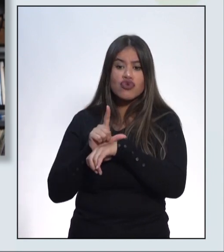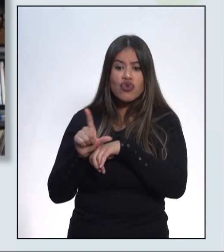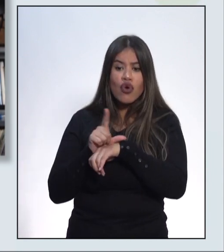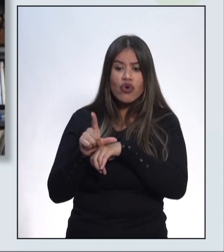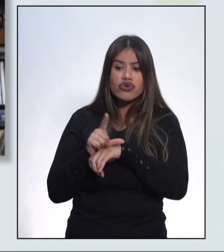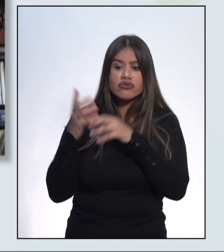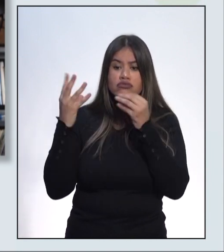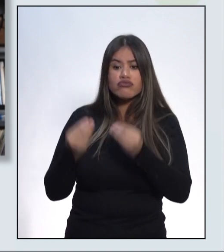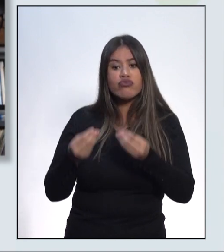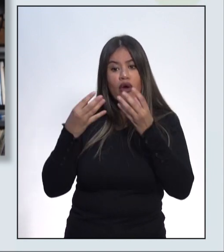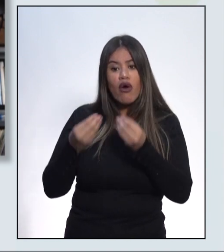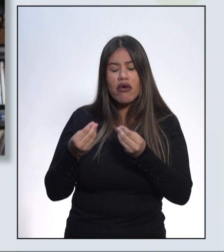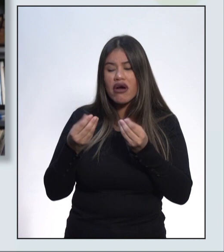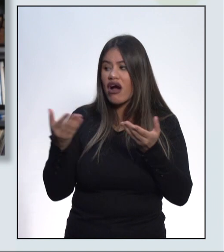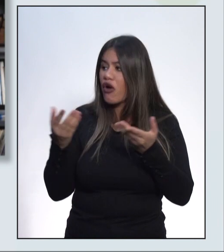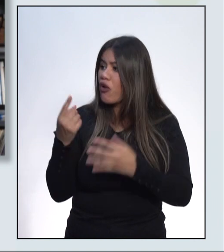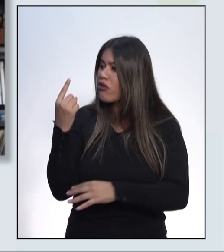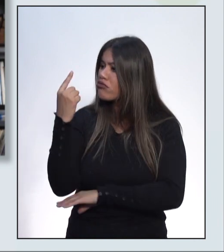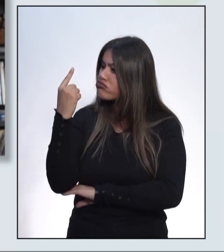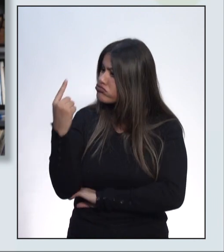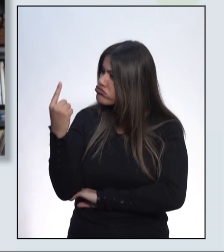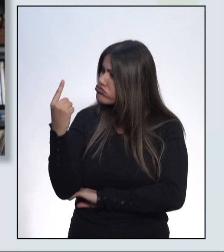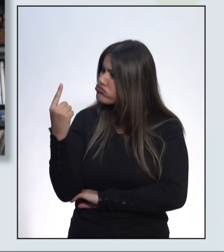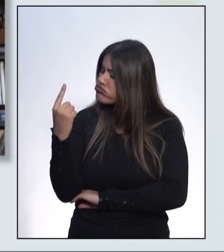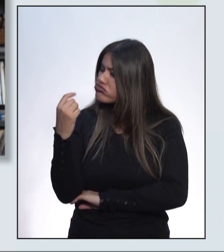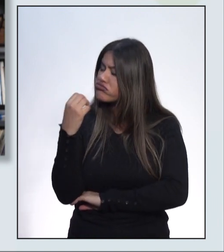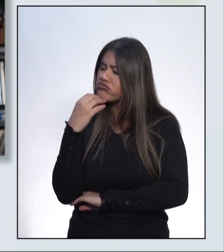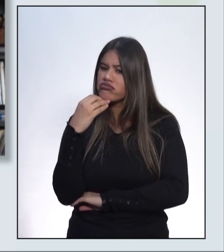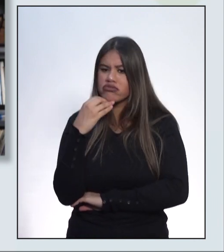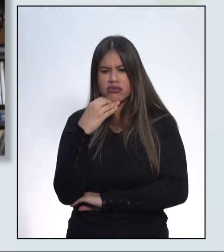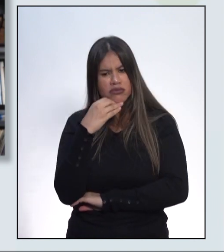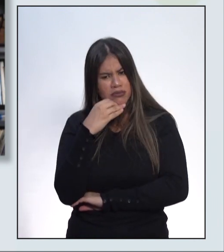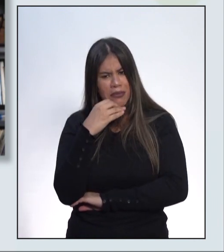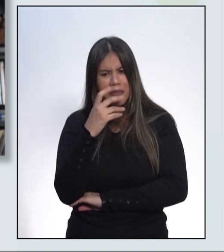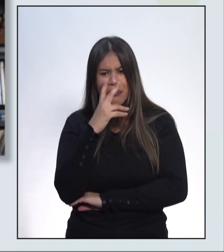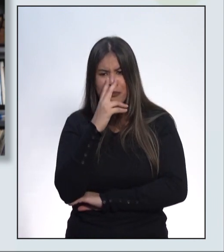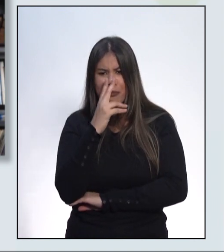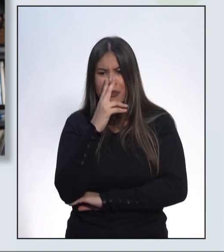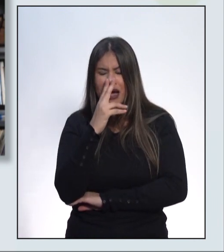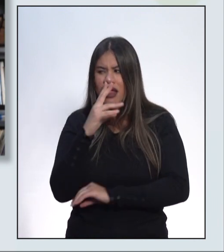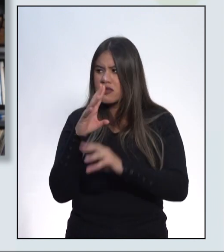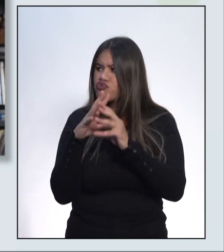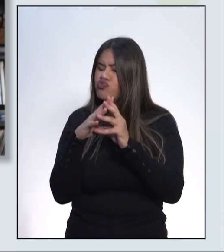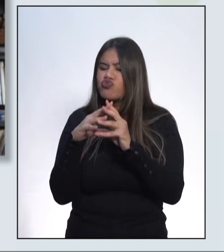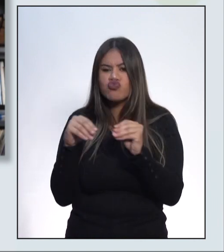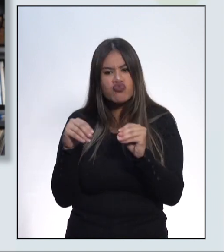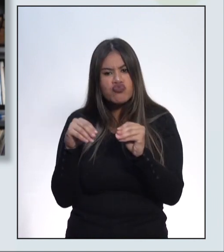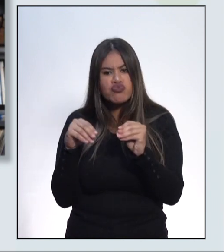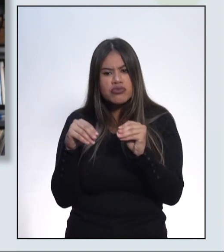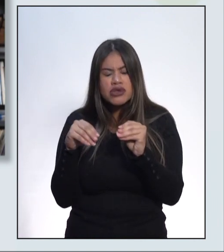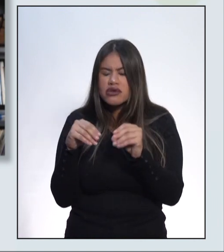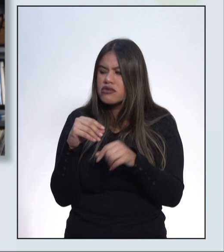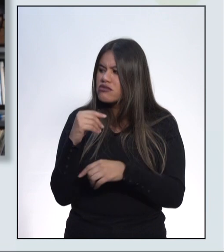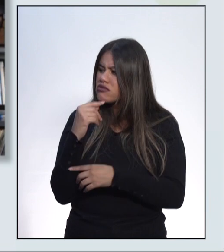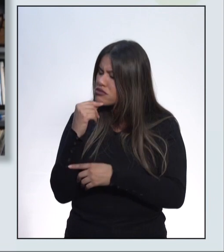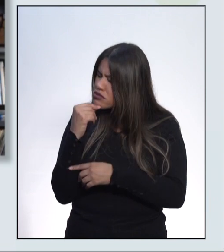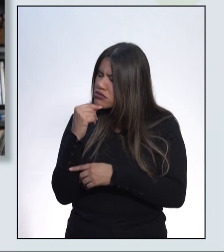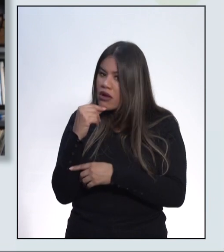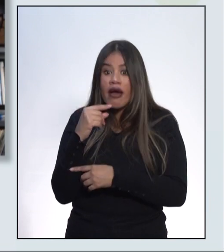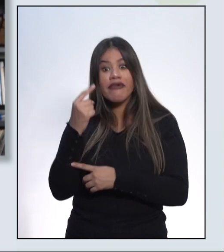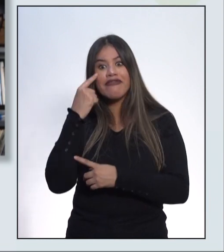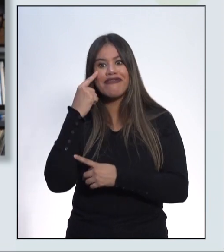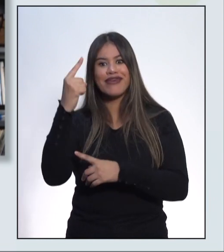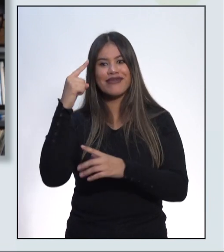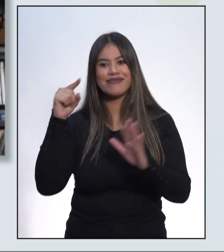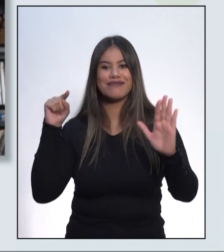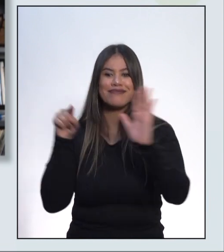essa pequena oficina. Será que elas estão desaparecendo? Pronto, é uma pergunta. Você já pegou a mosquinha